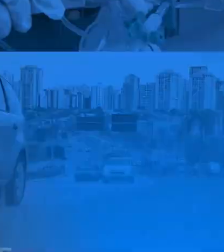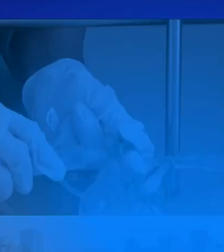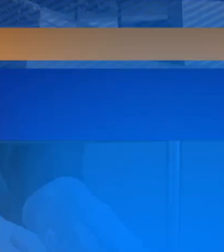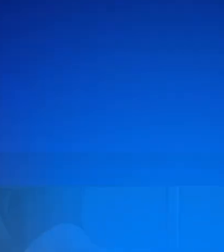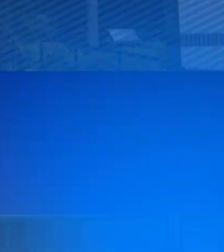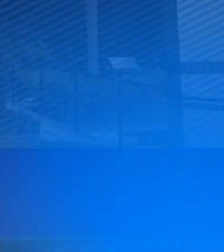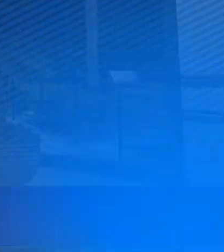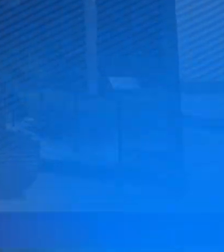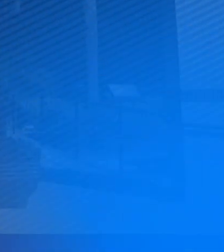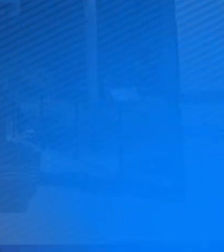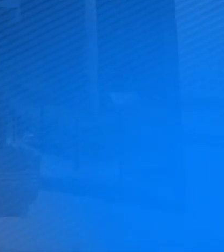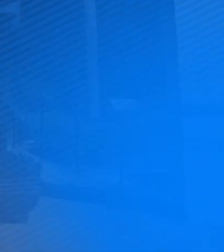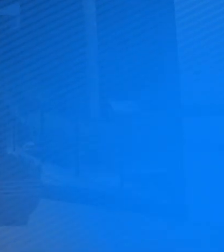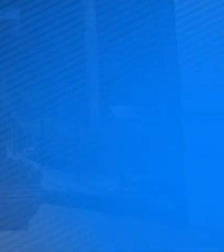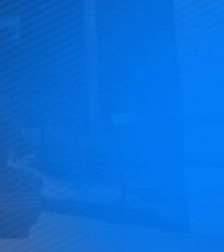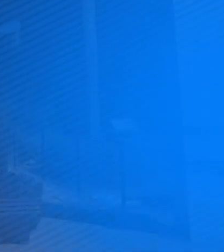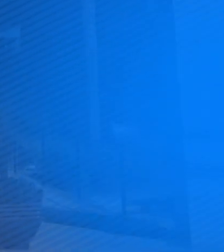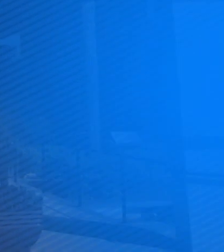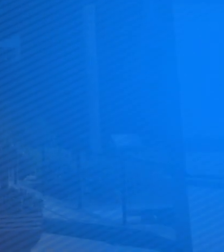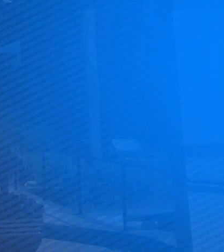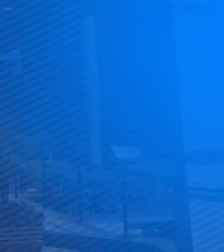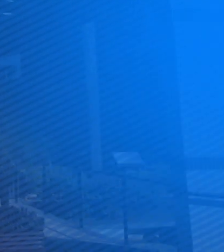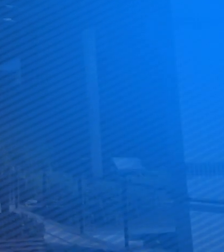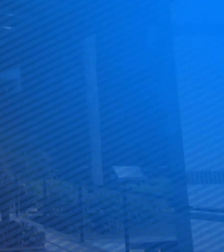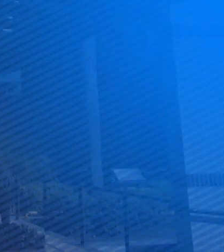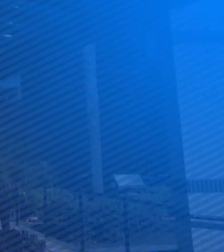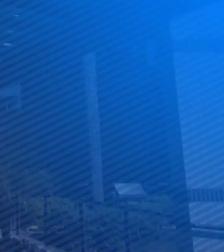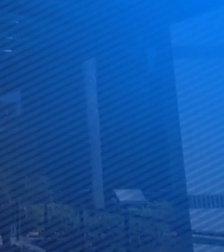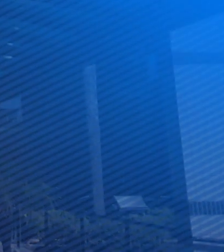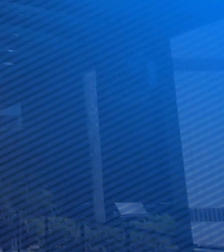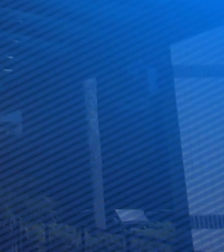Legenda Zanotto